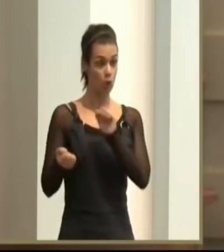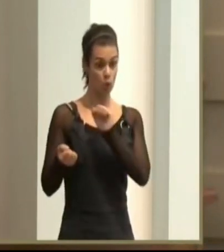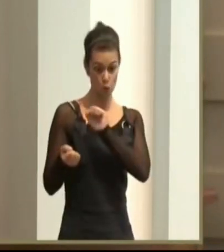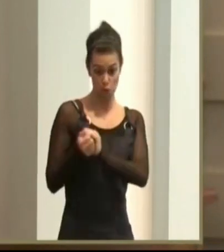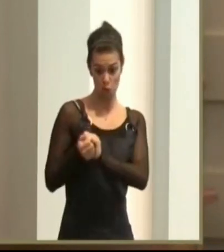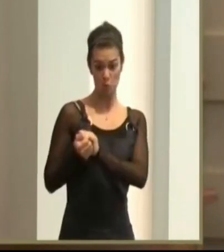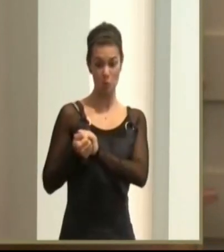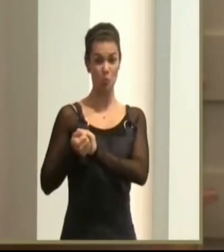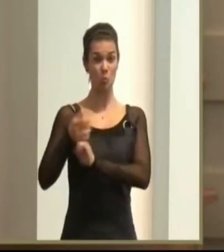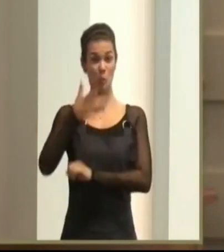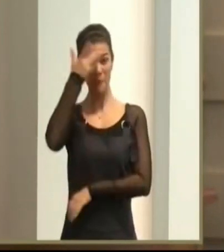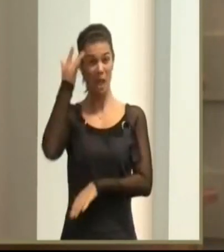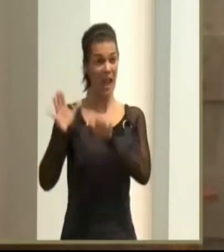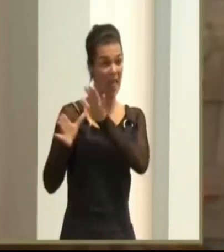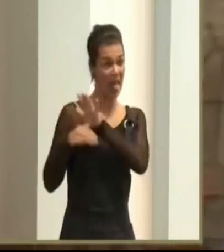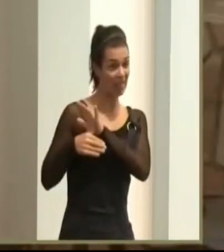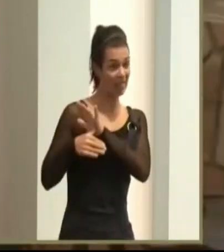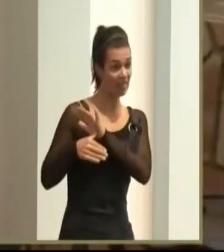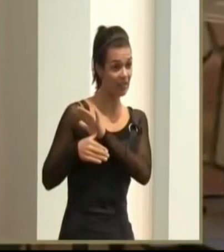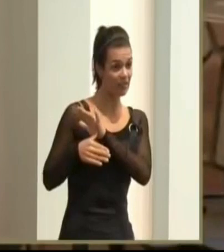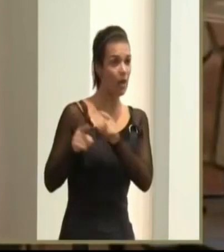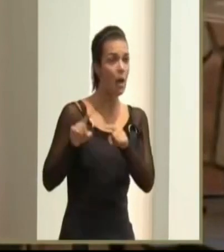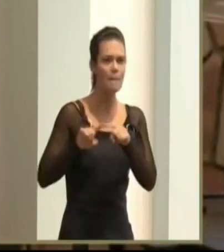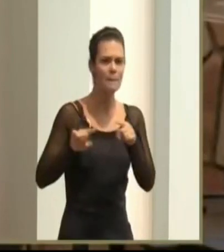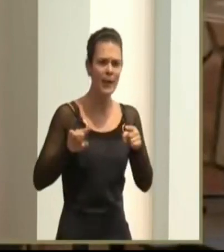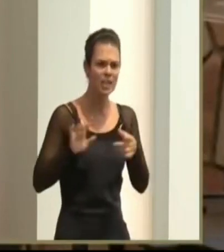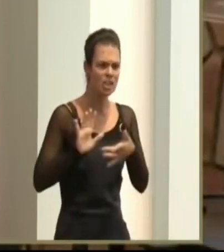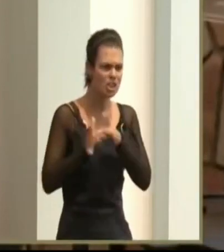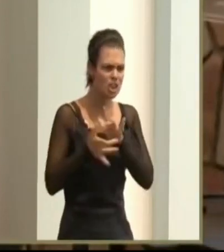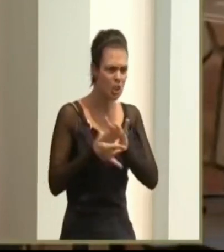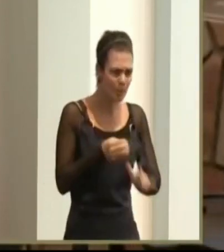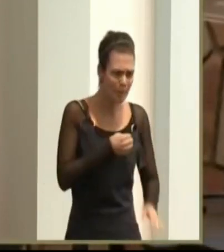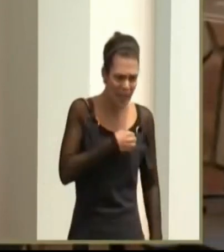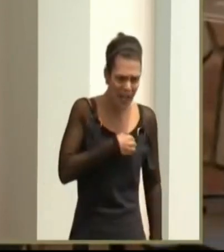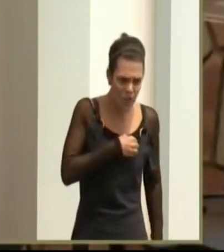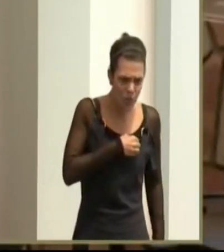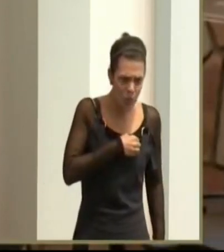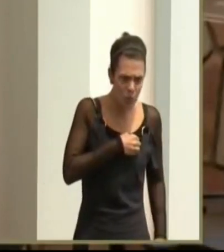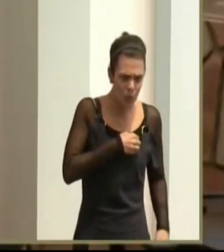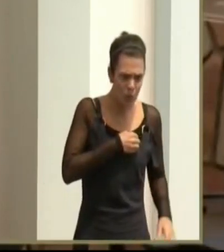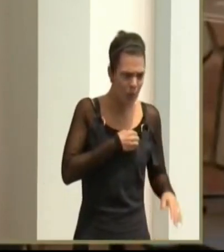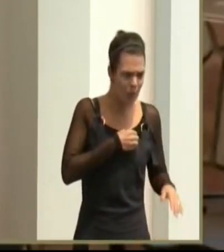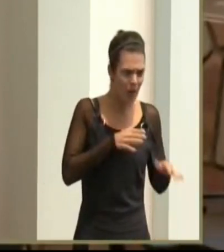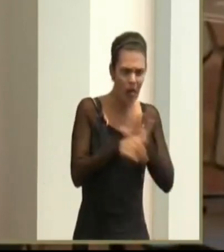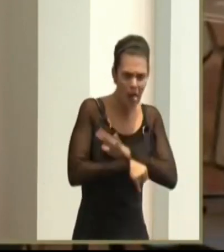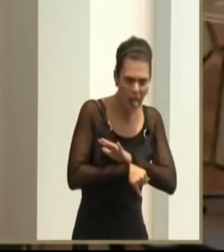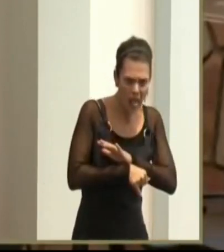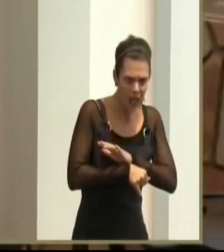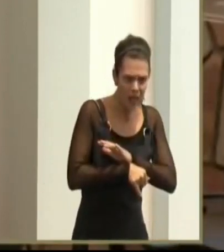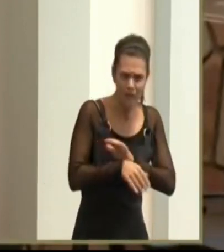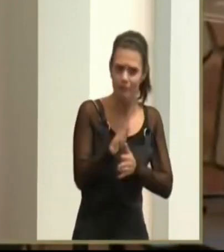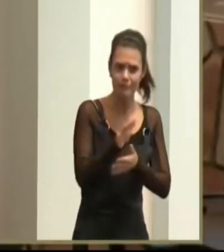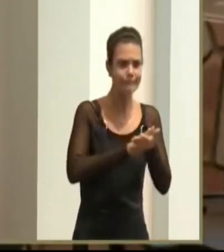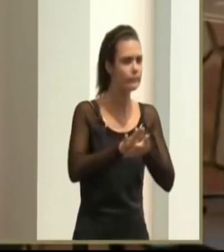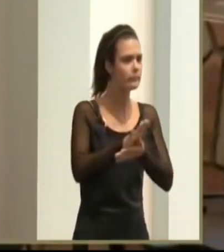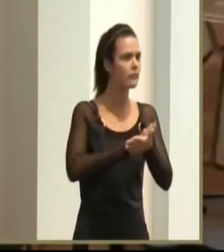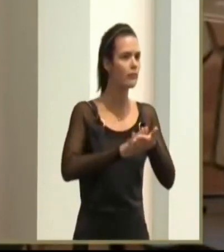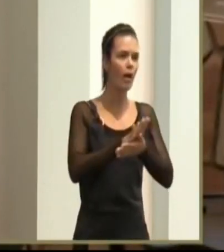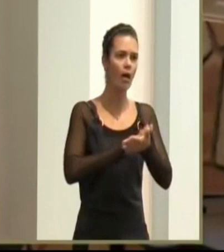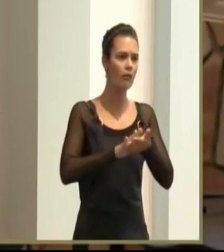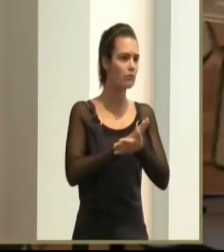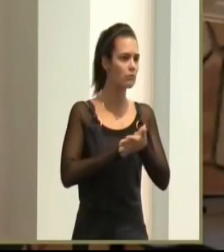morto sem ter praticado nenhum mal, inclusive dito isto por